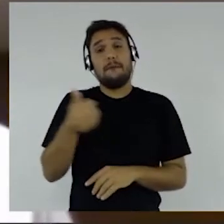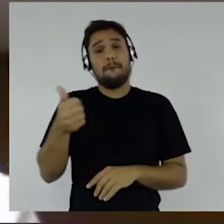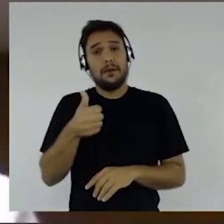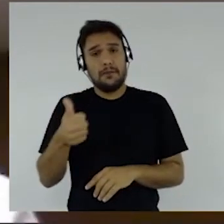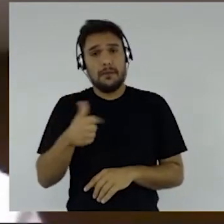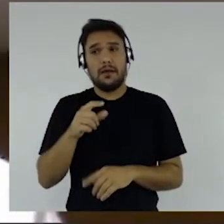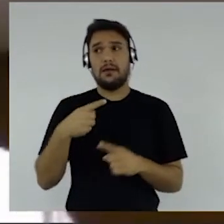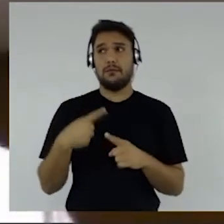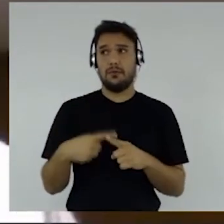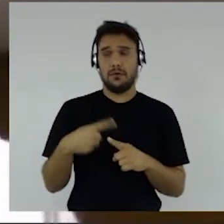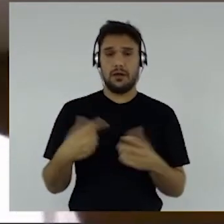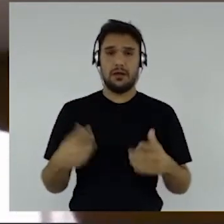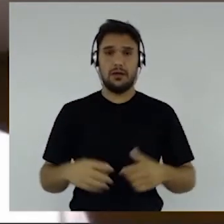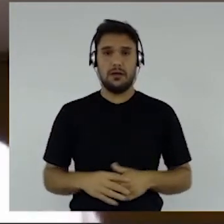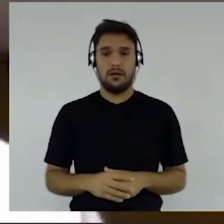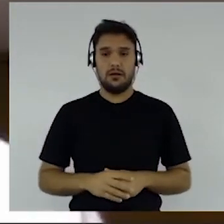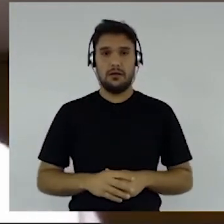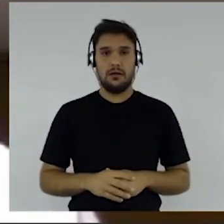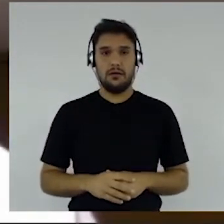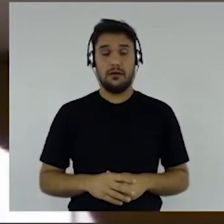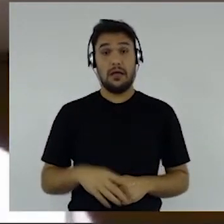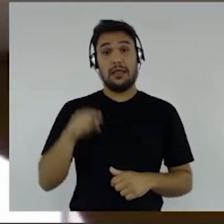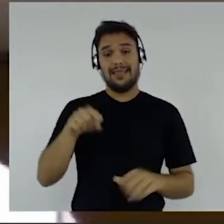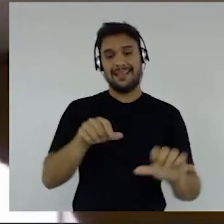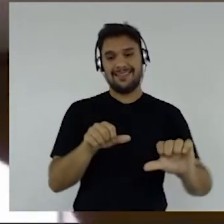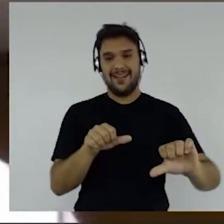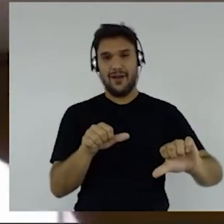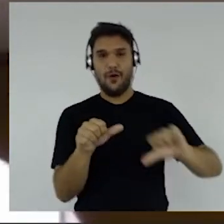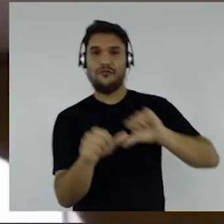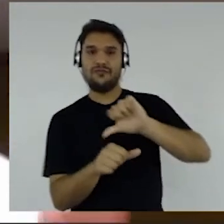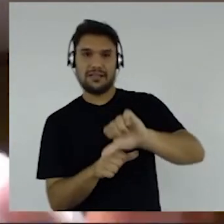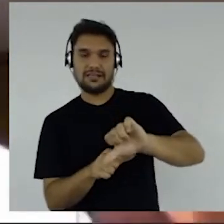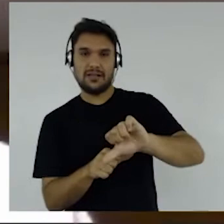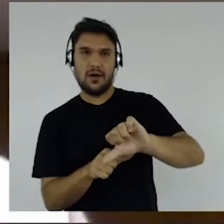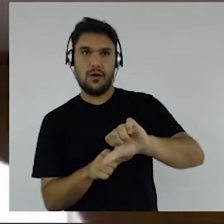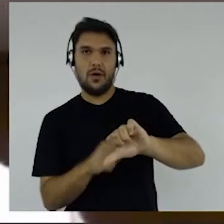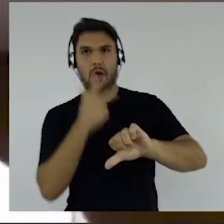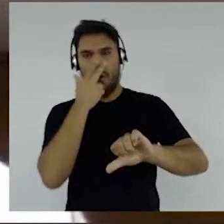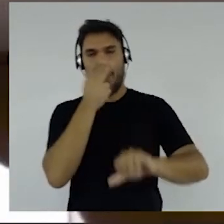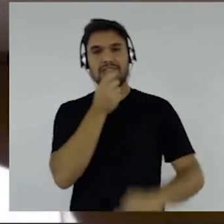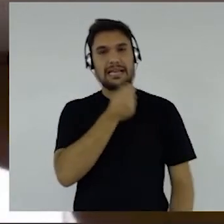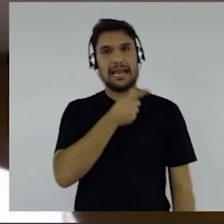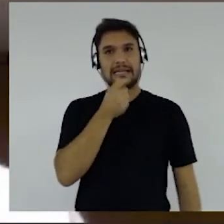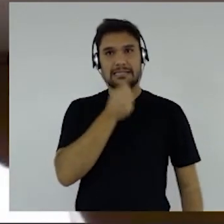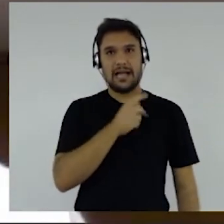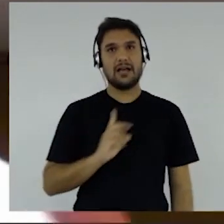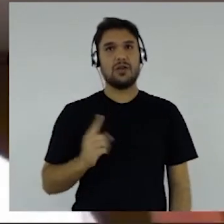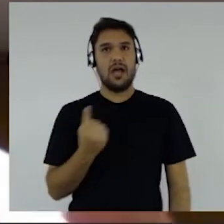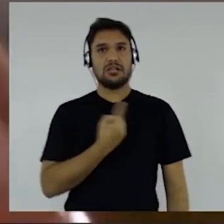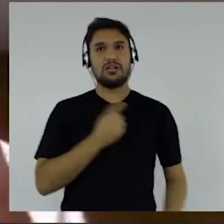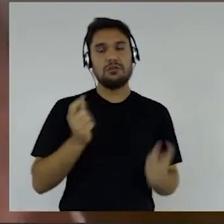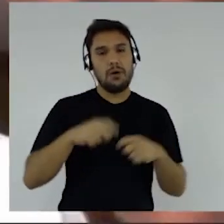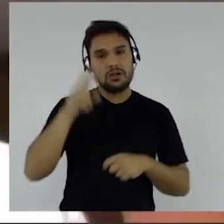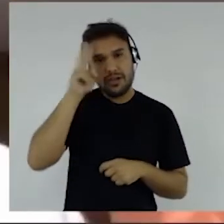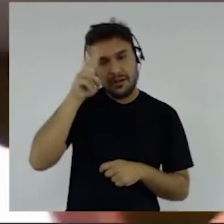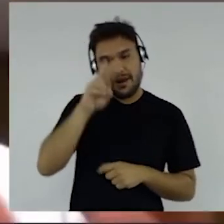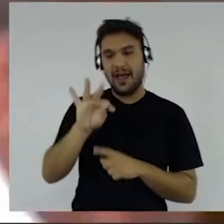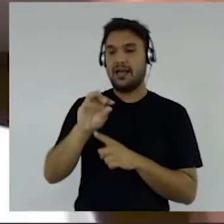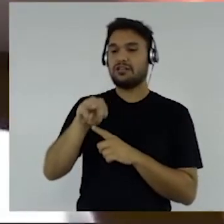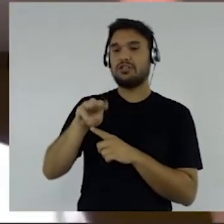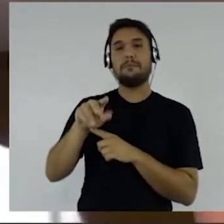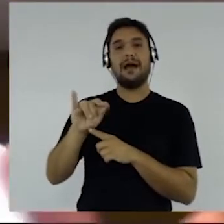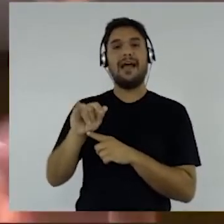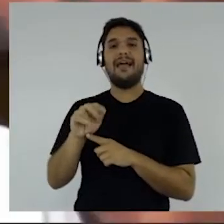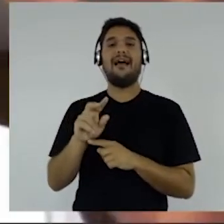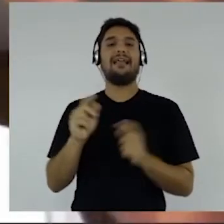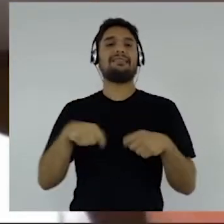delas, porque nessa conversão, e é até engraçado, né, que a gente poderia até lembrar de Tim Maia, aquele Vale